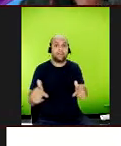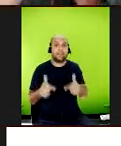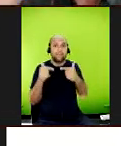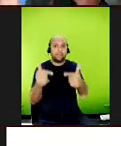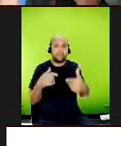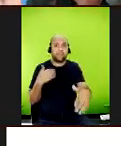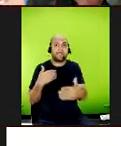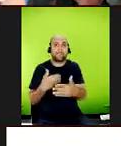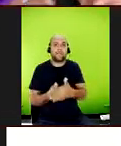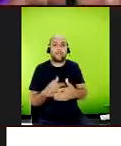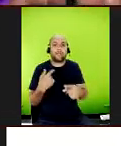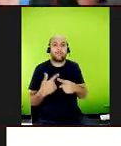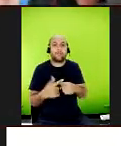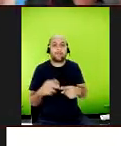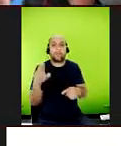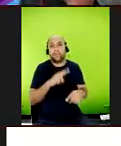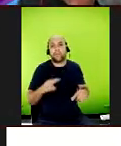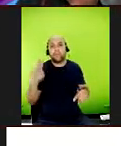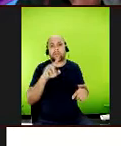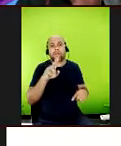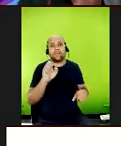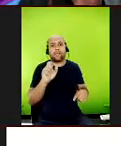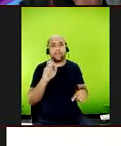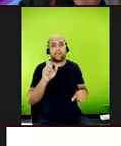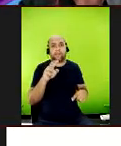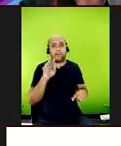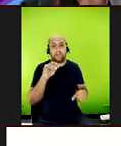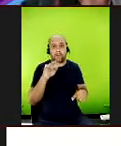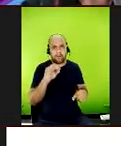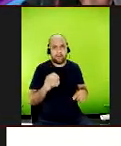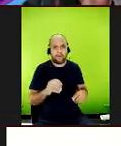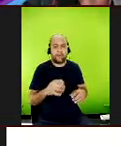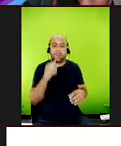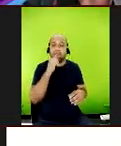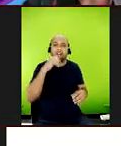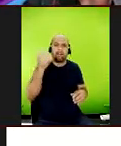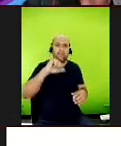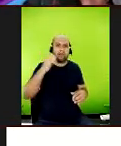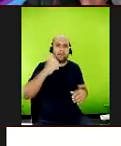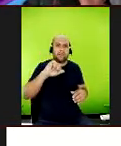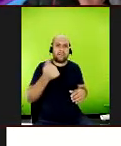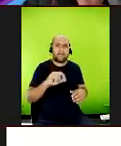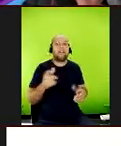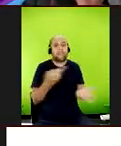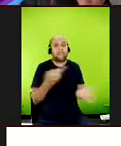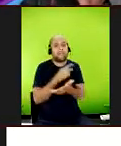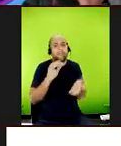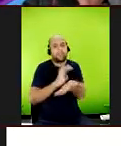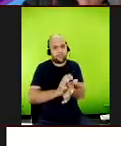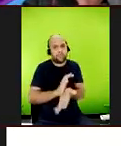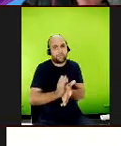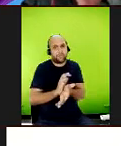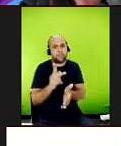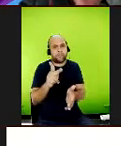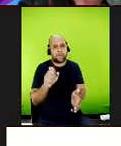você vai usar o repertório pretende vida sem avaliar o que tá acontecendo eu dei você pode ser realmente preconceituoso Então a gente vai ter às vezes um